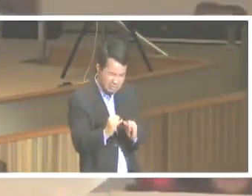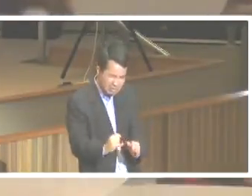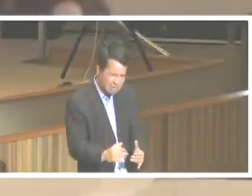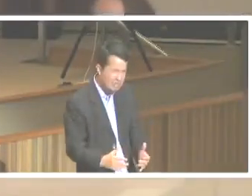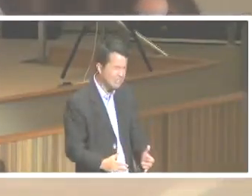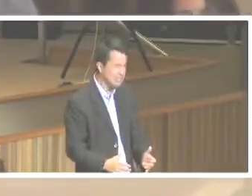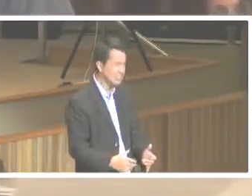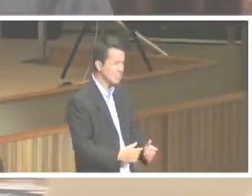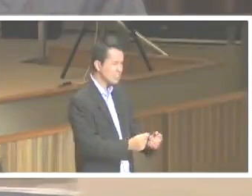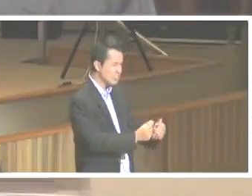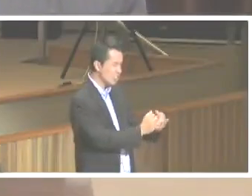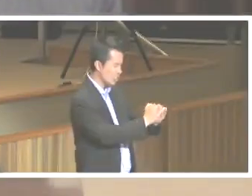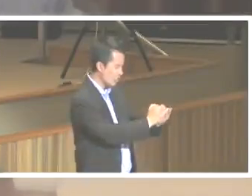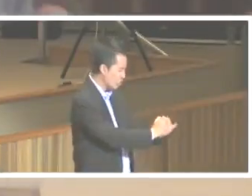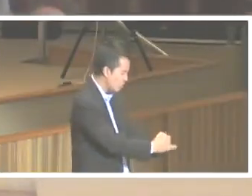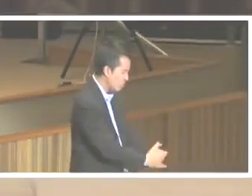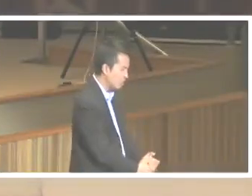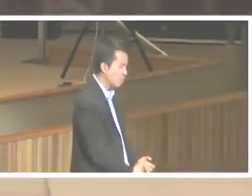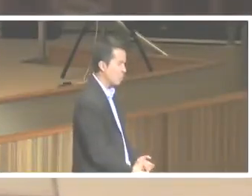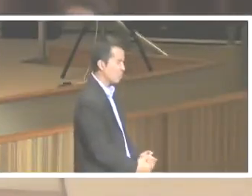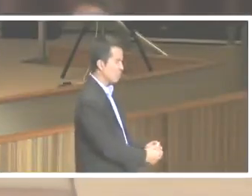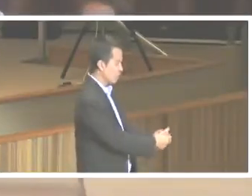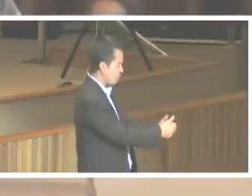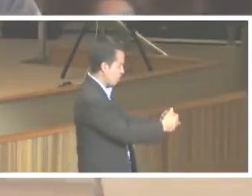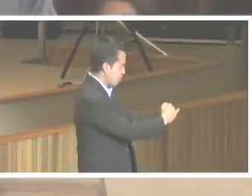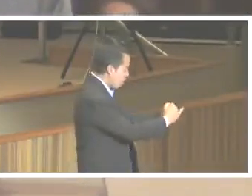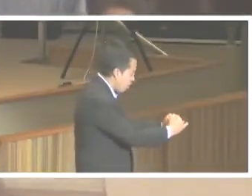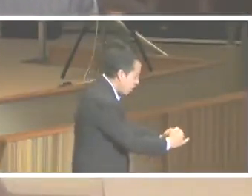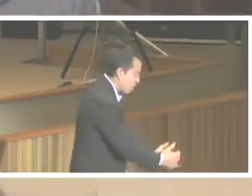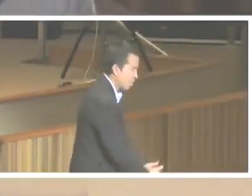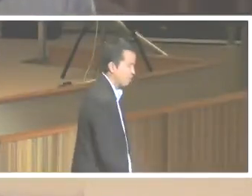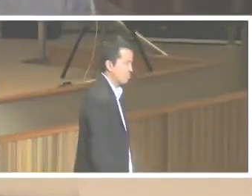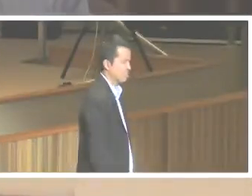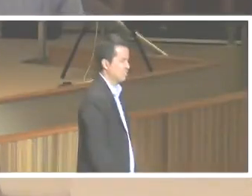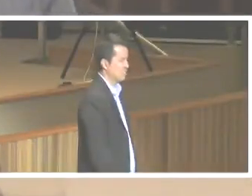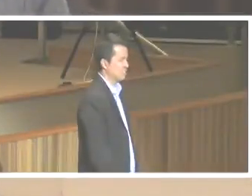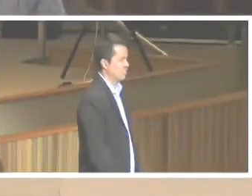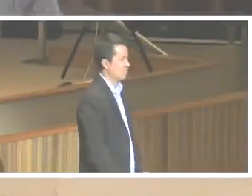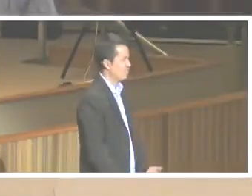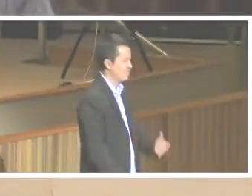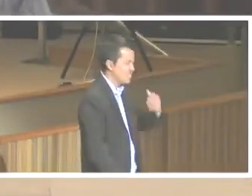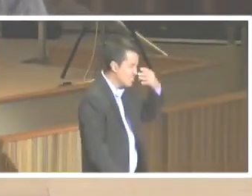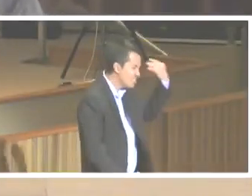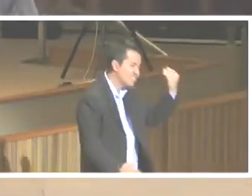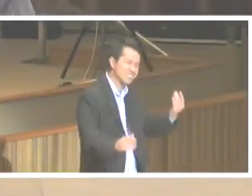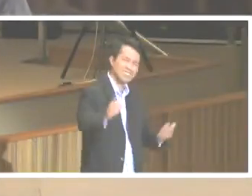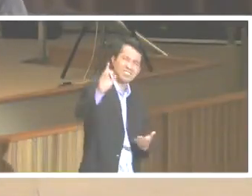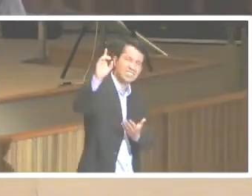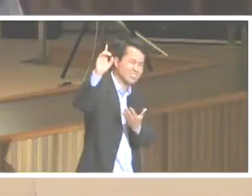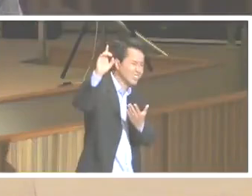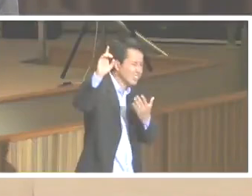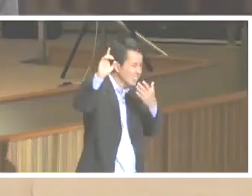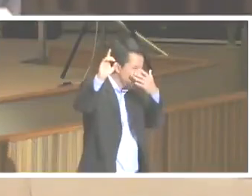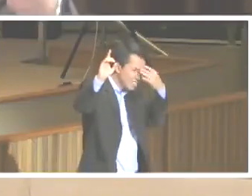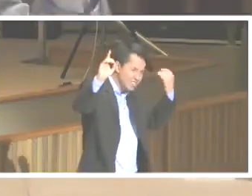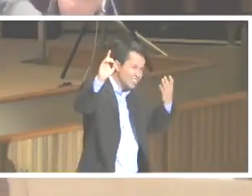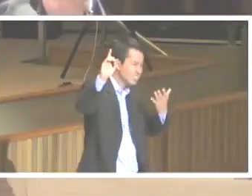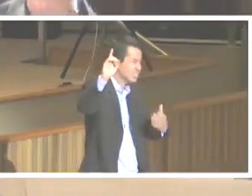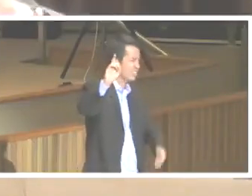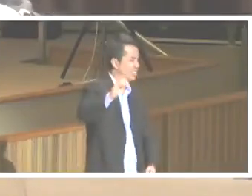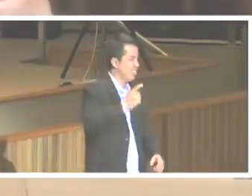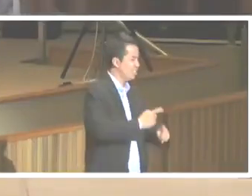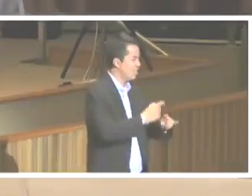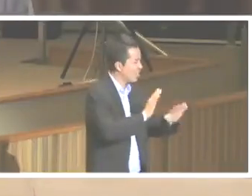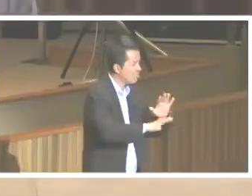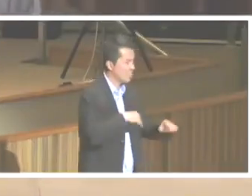suprir aquilo que vai no nosso coração às vezes a gente coloca a nossa a nossa esperança